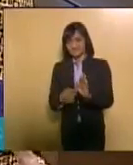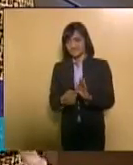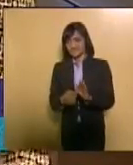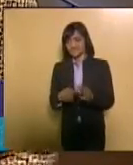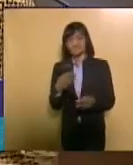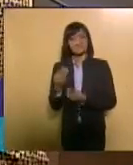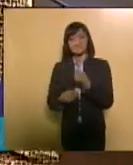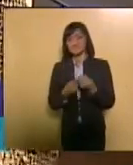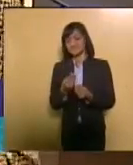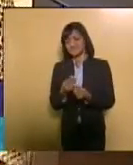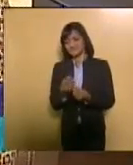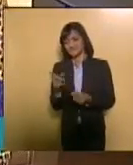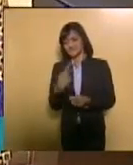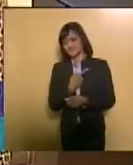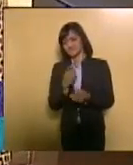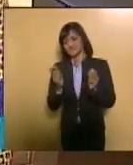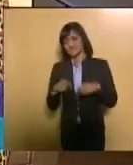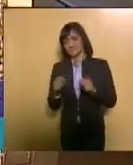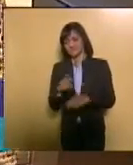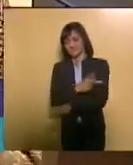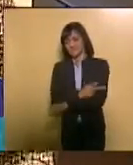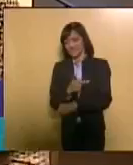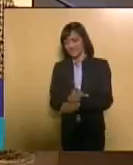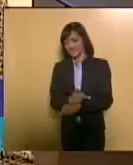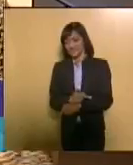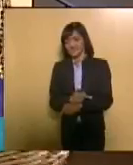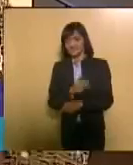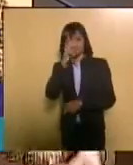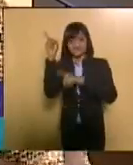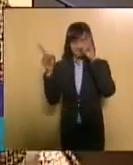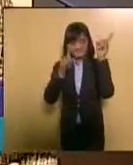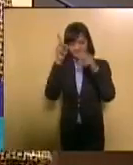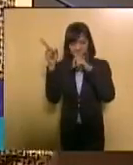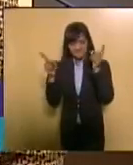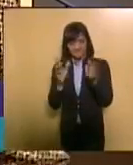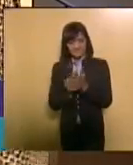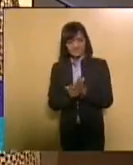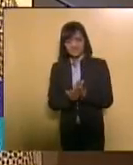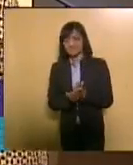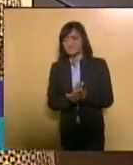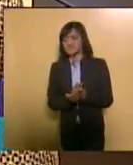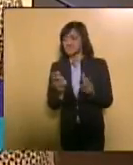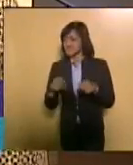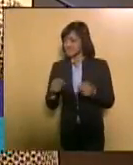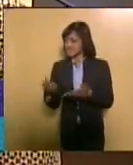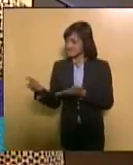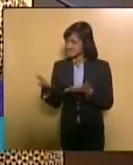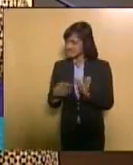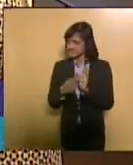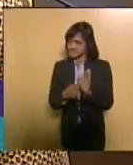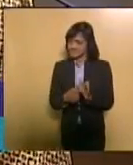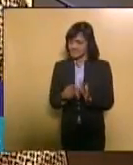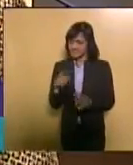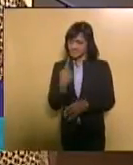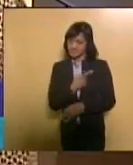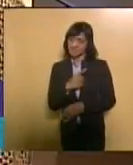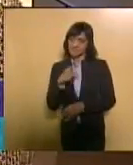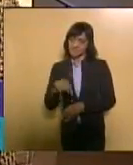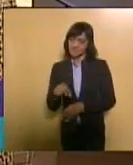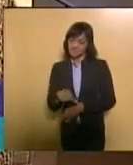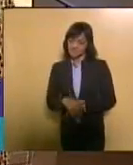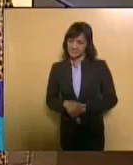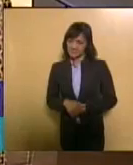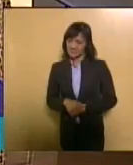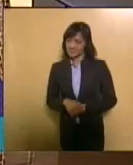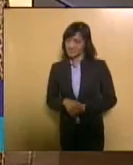possível a gente a gente ser pedagógico criativo oportunizar espaços né a partir da apresentação que a gente teve aqui